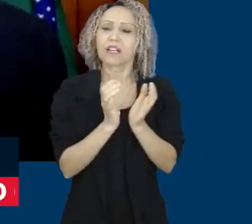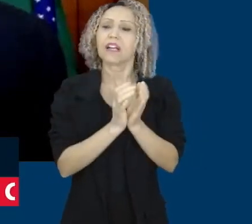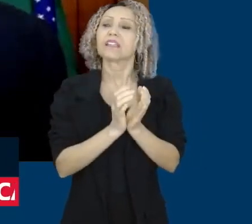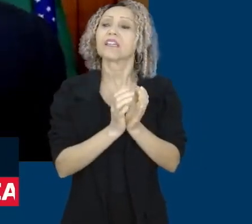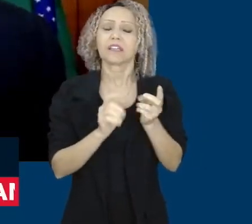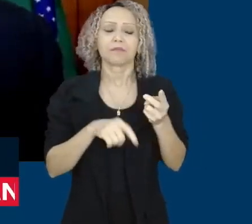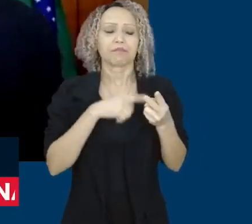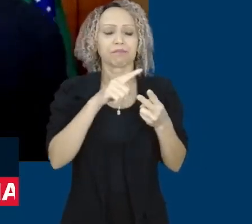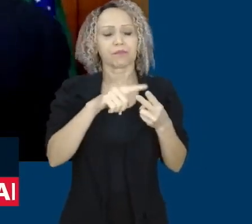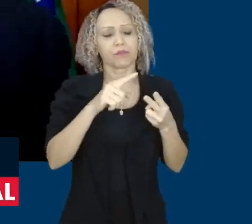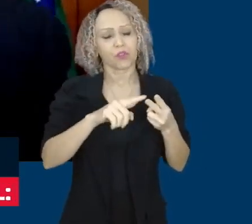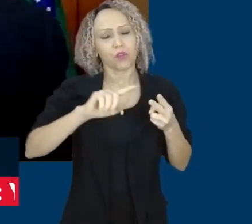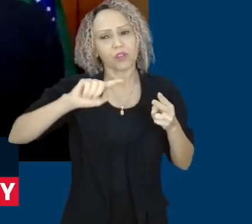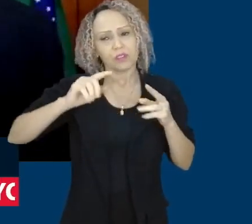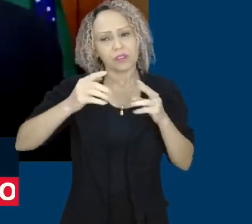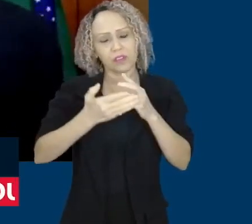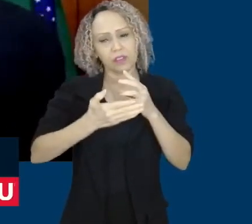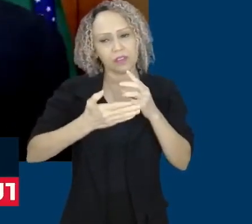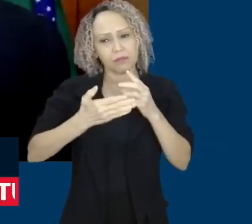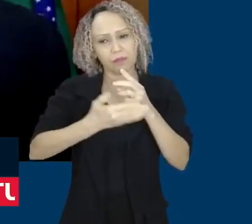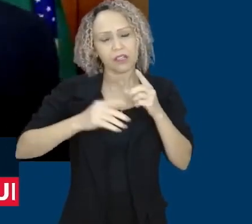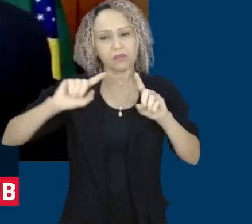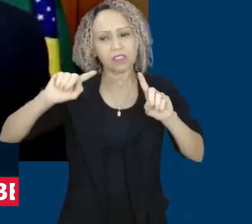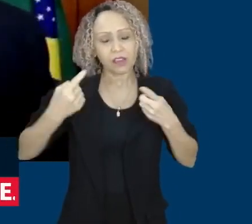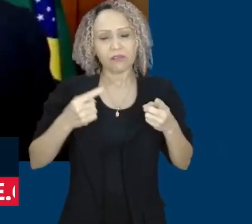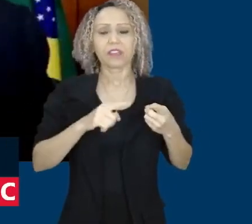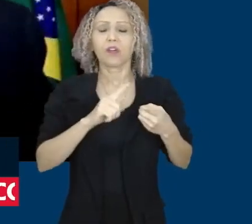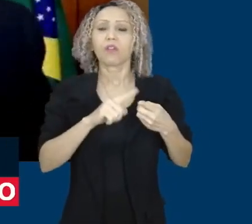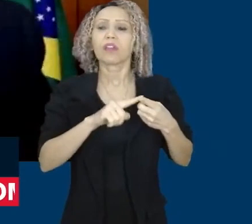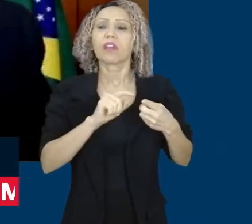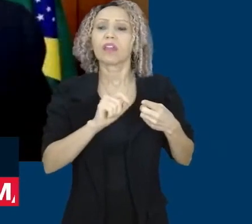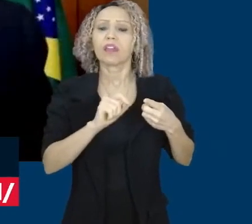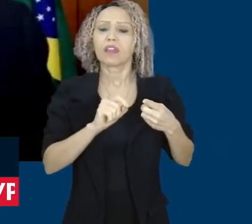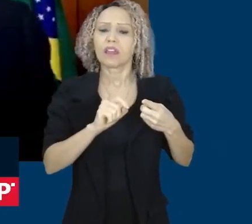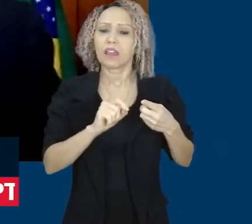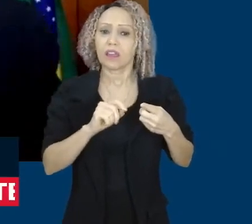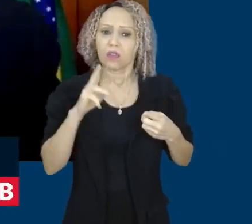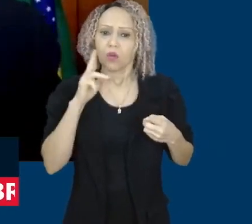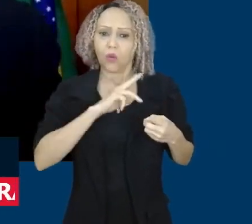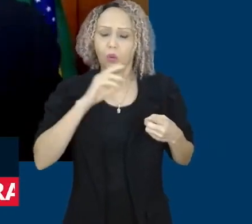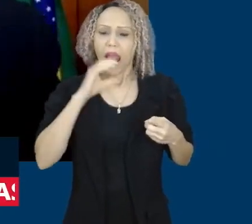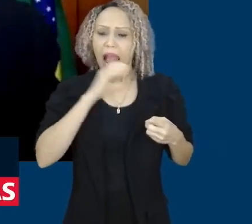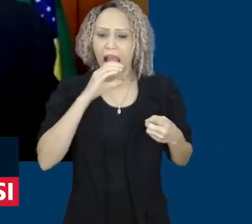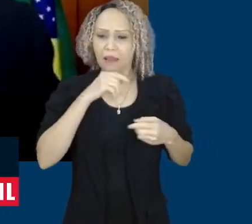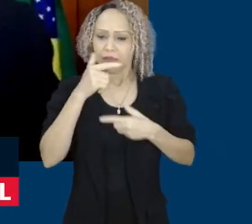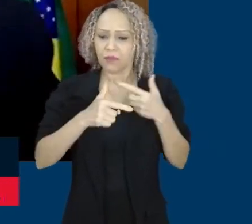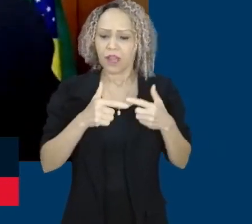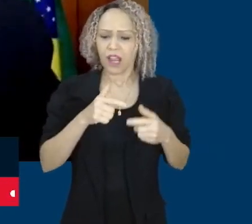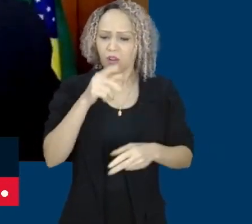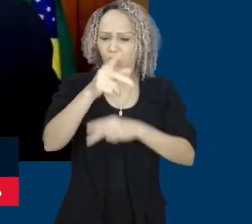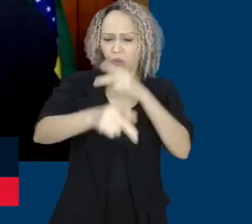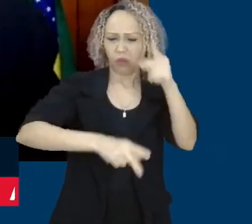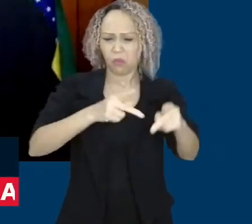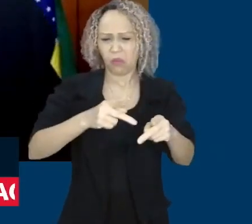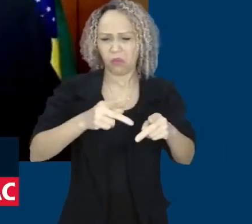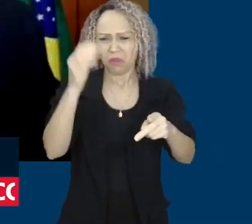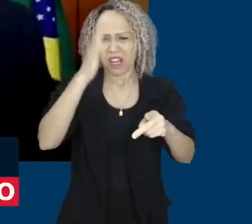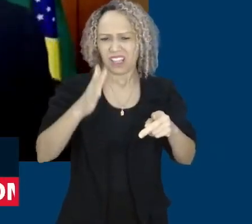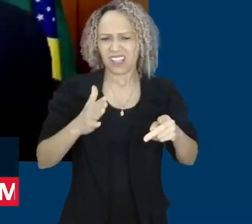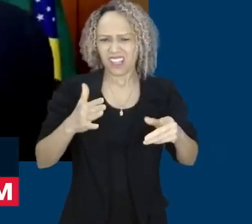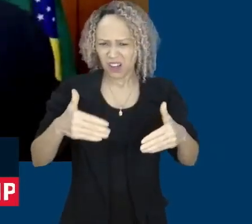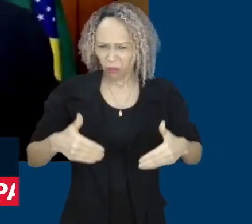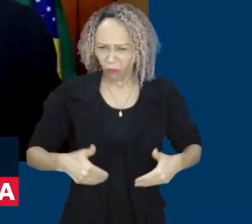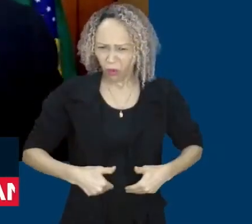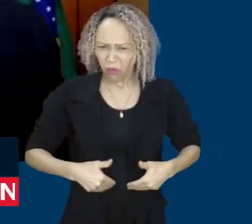de reconstruir, que é as ações imediatas, né, tirar o povo brasileiro do mapa da fome, tirar o povo